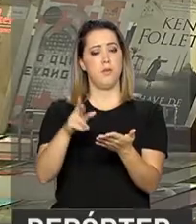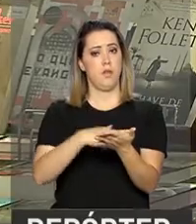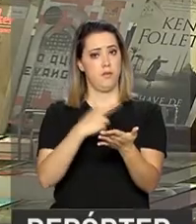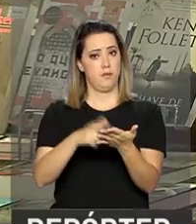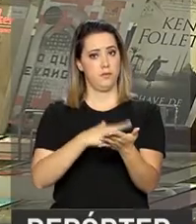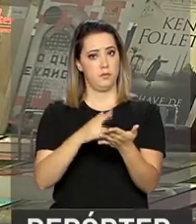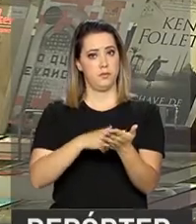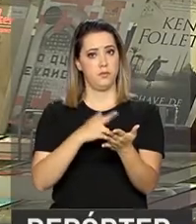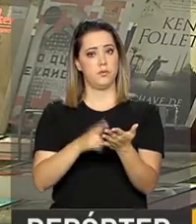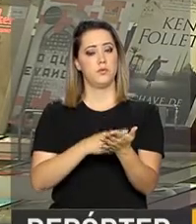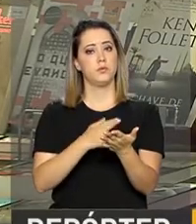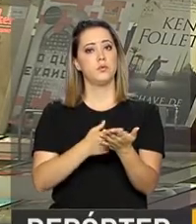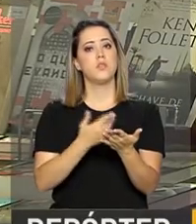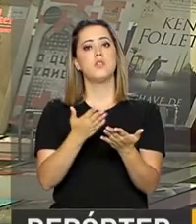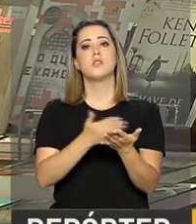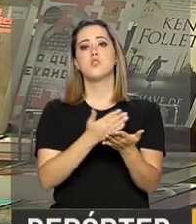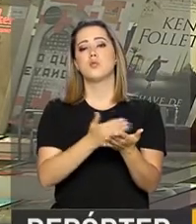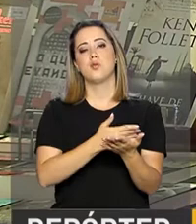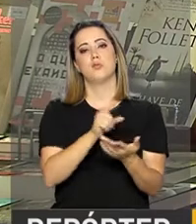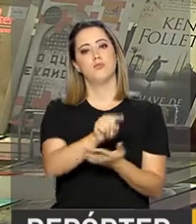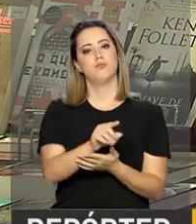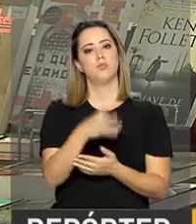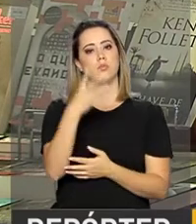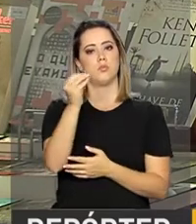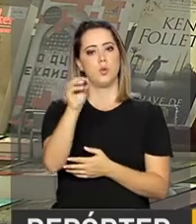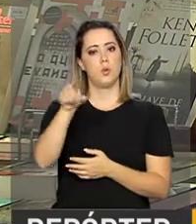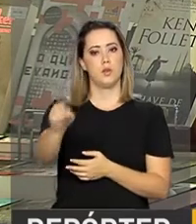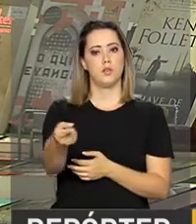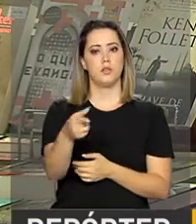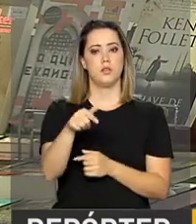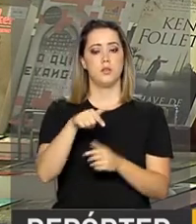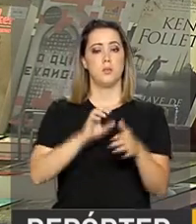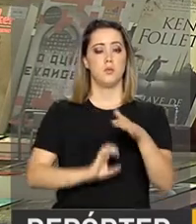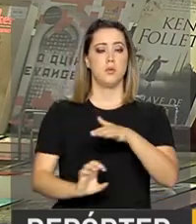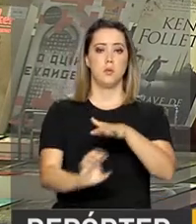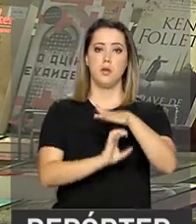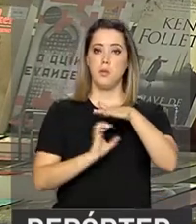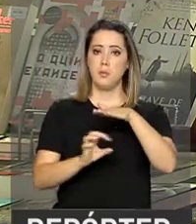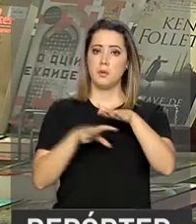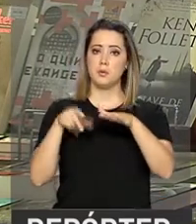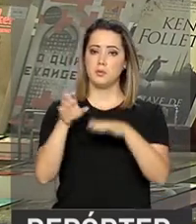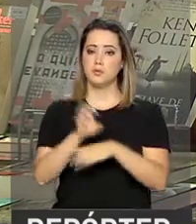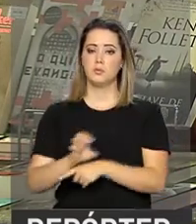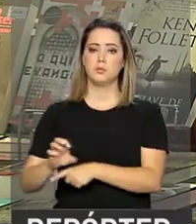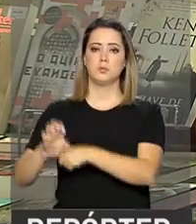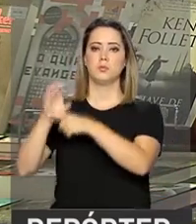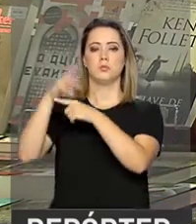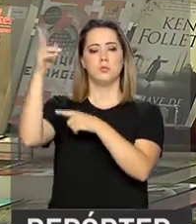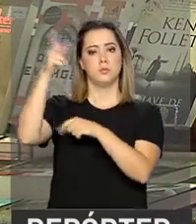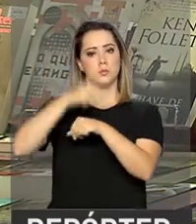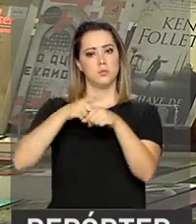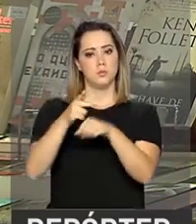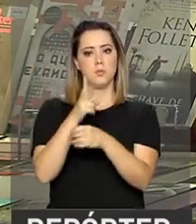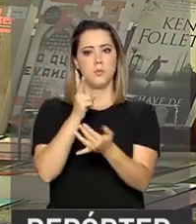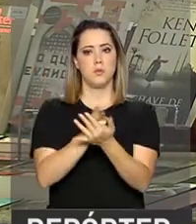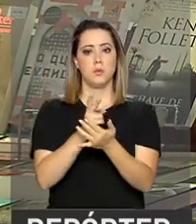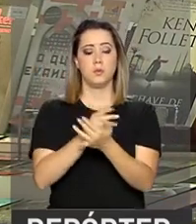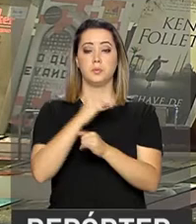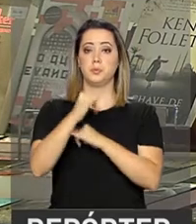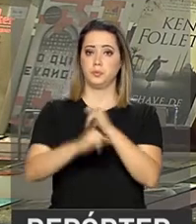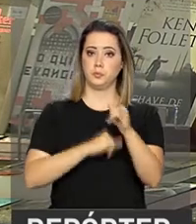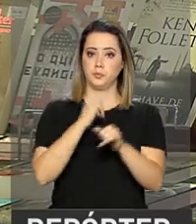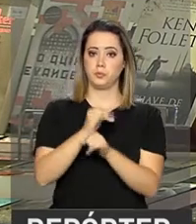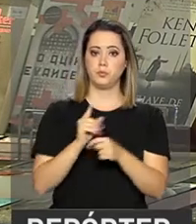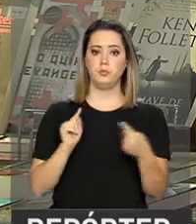Vale Cultura é aceito em uma rede de cerca de 40 mil empresas em todos os estados do país, inclusive lojas virtuais.